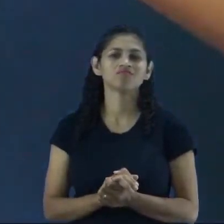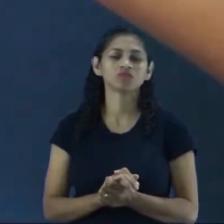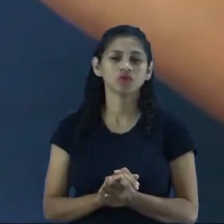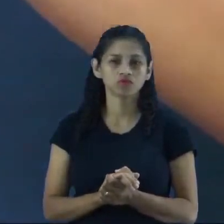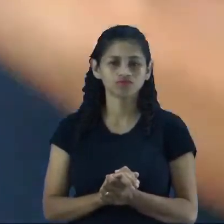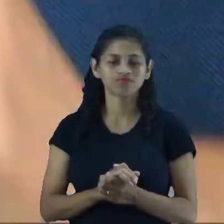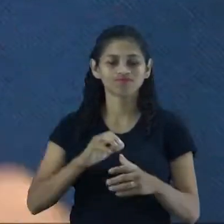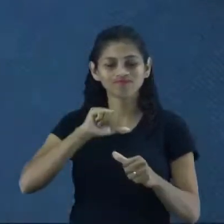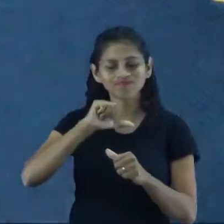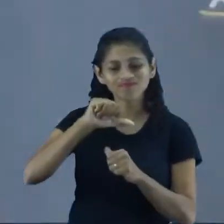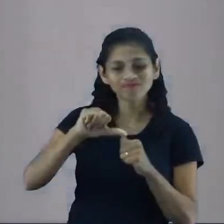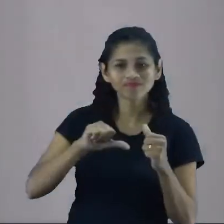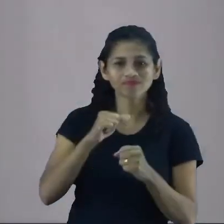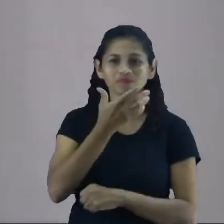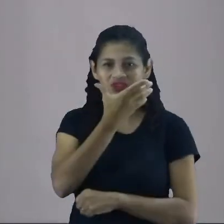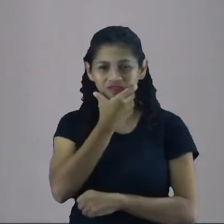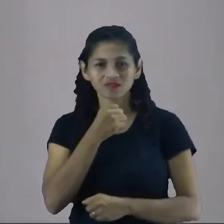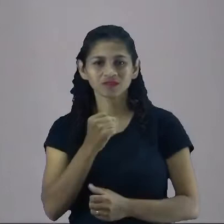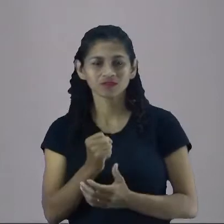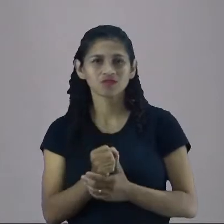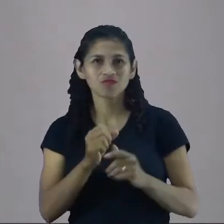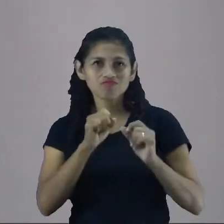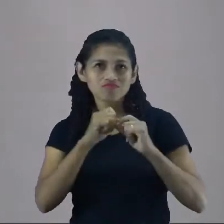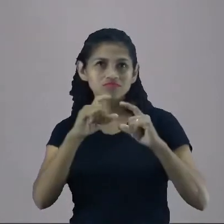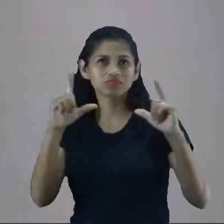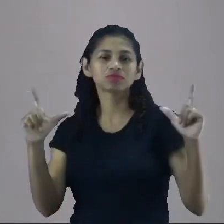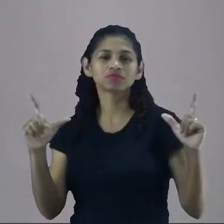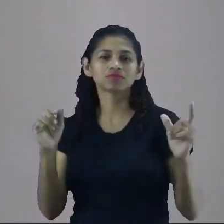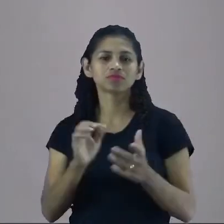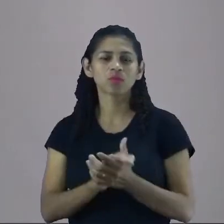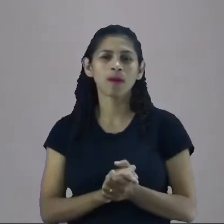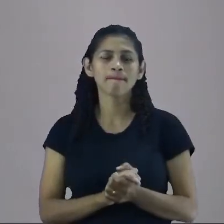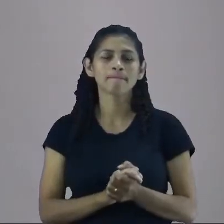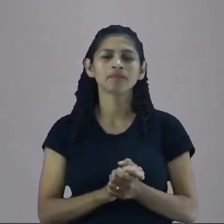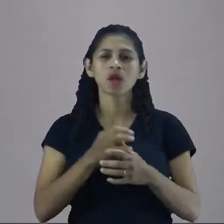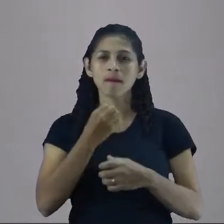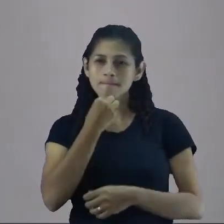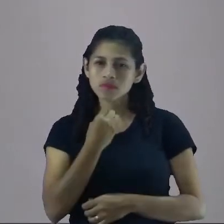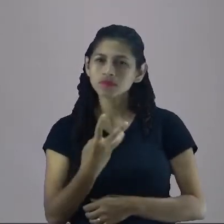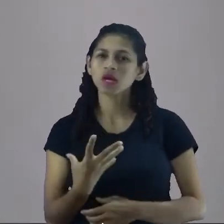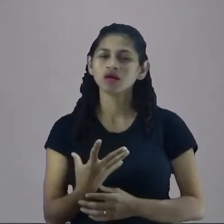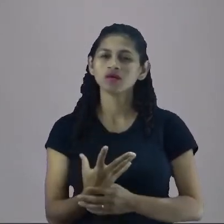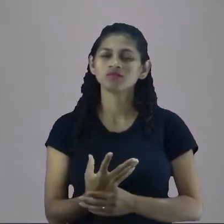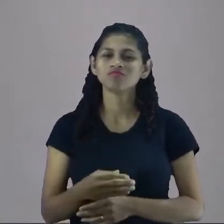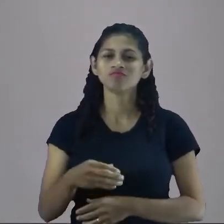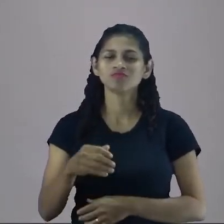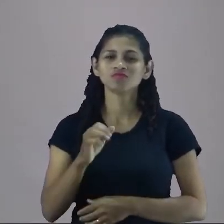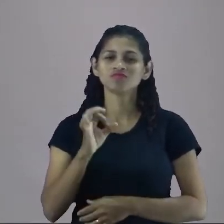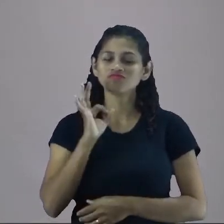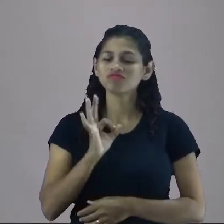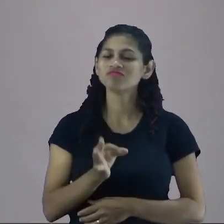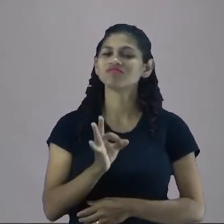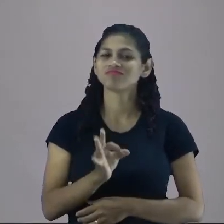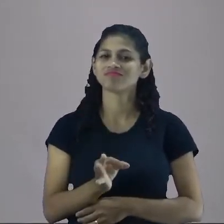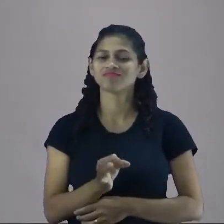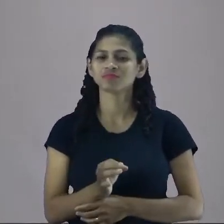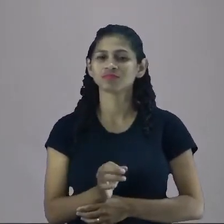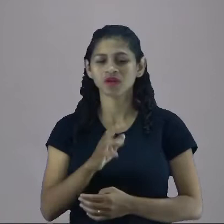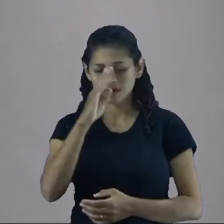humanizada. Muito bem, vamos colocar aqui desse lado. Muito bem, crianças, eu tenho certeza que vocês acertaram